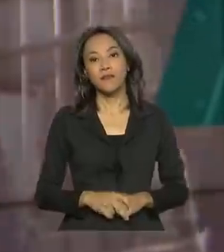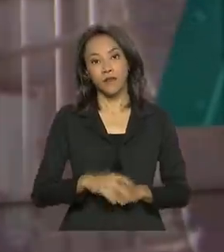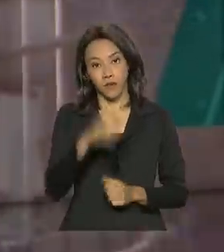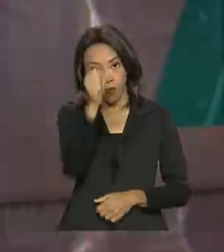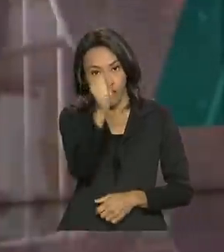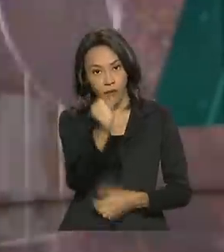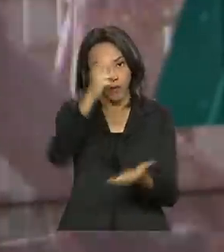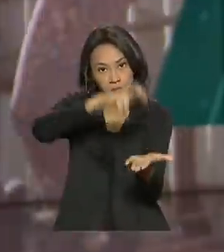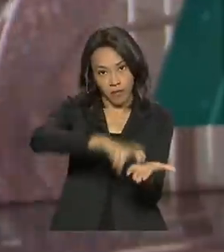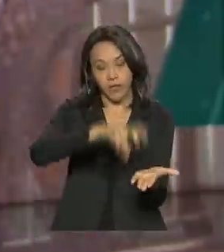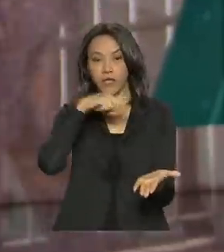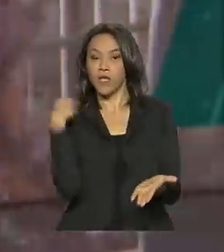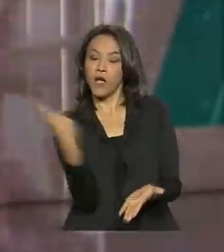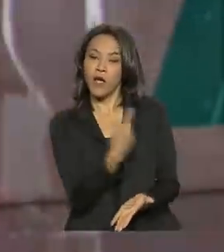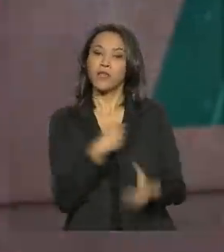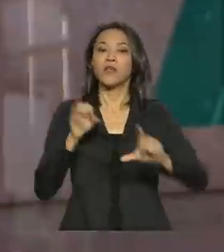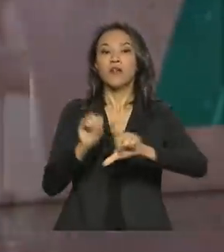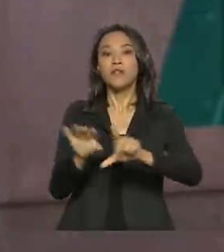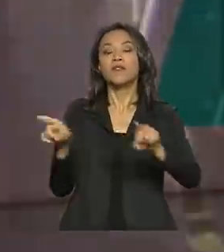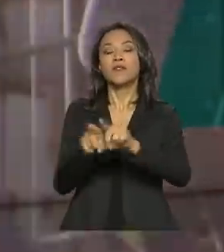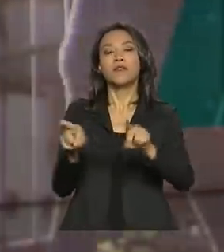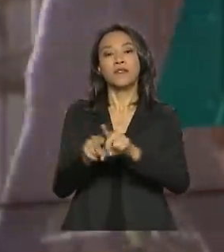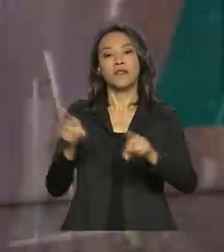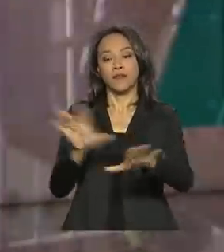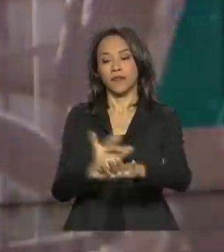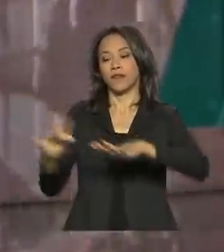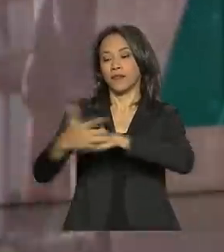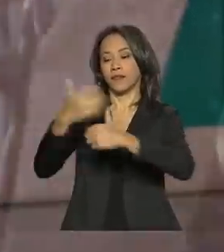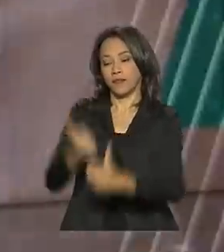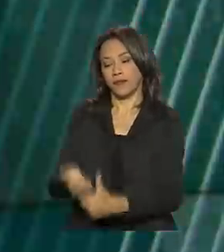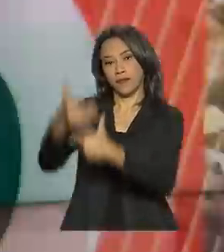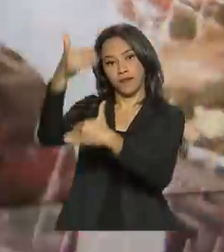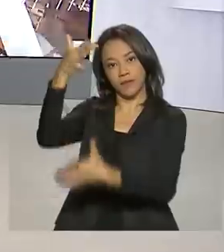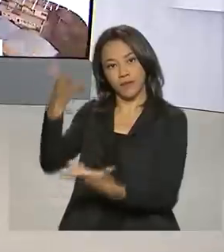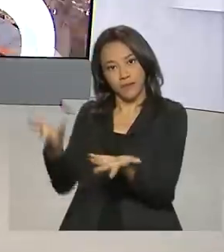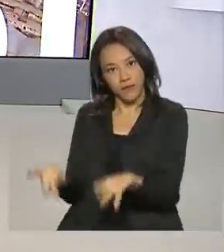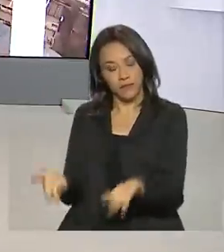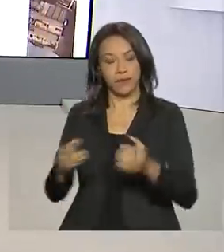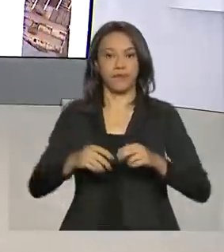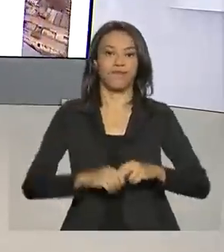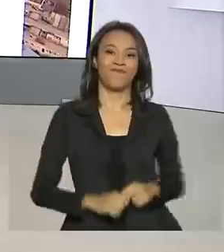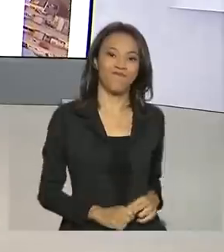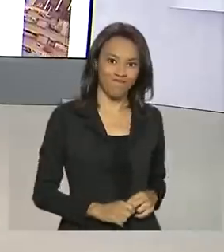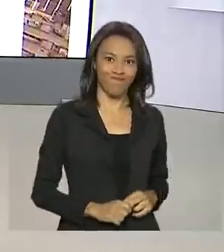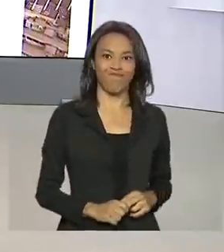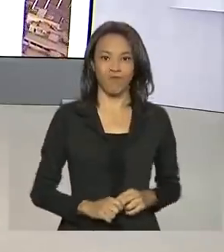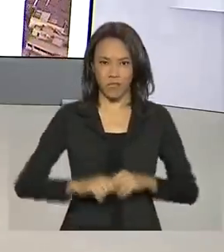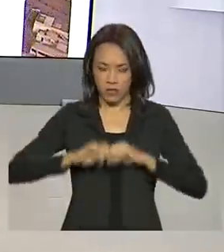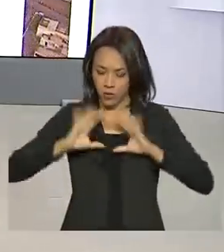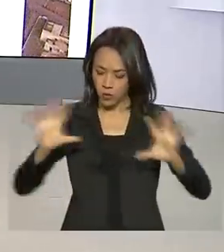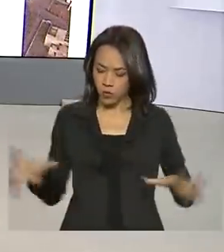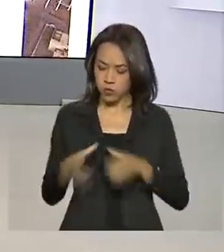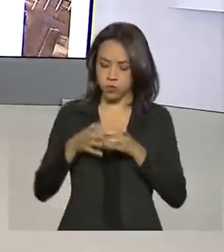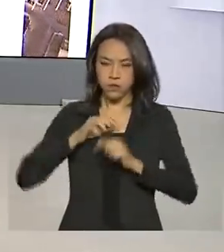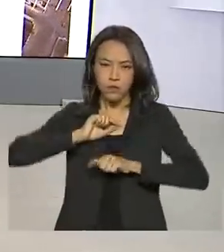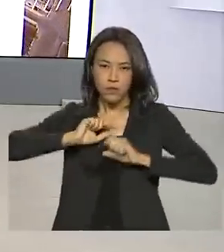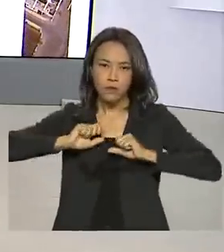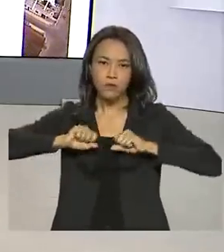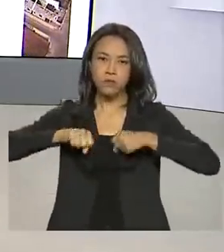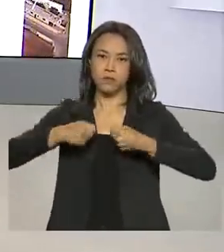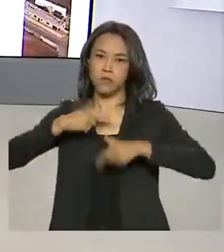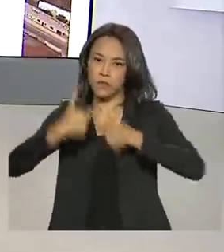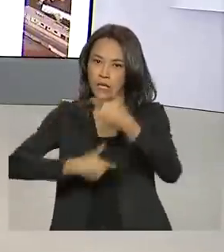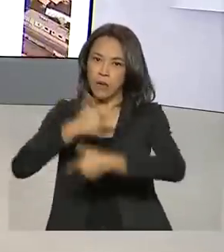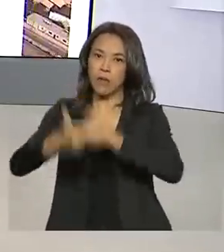Oito horas da manhã, estamos ao vivo também pelas redes sociais. Uma força-tarefa do governo federal está